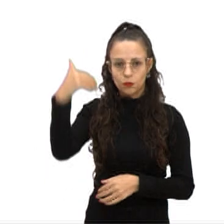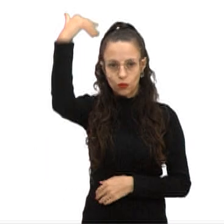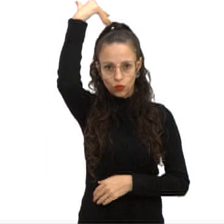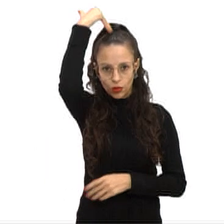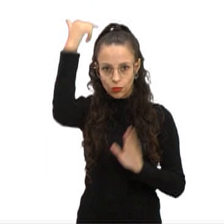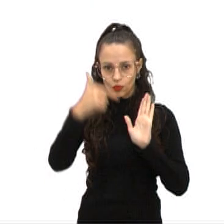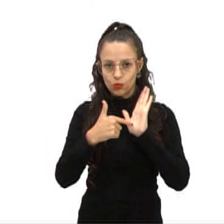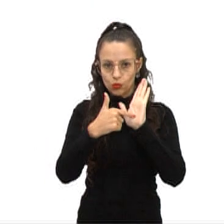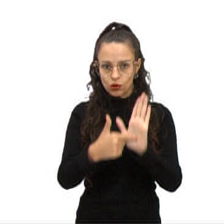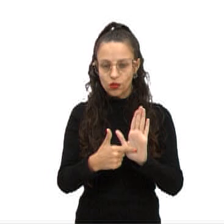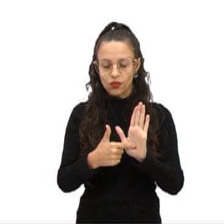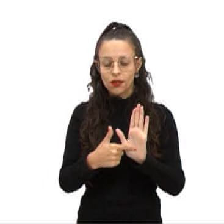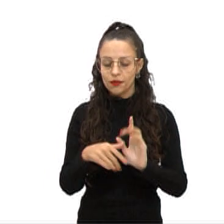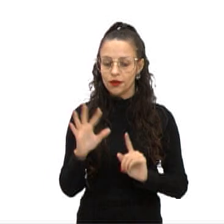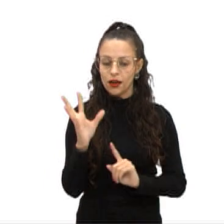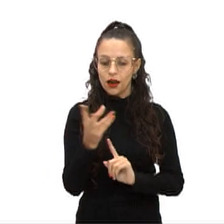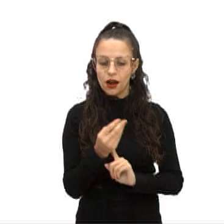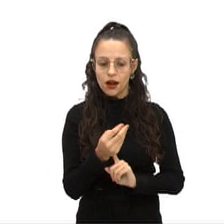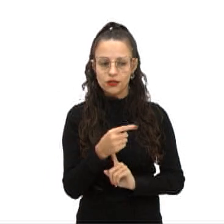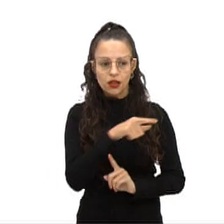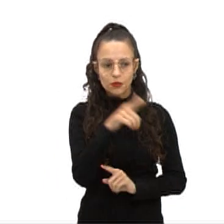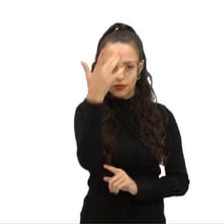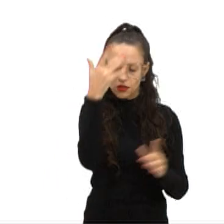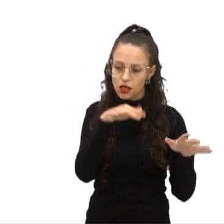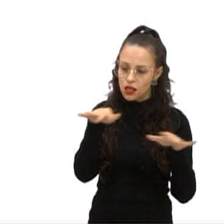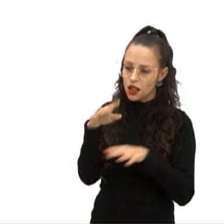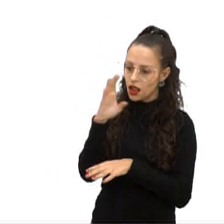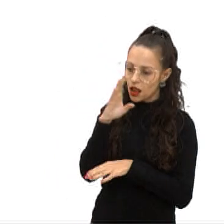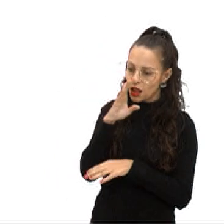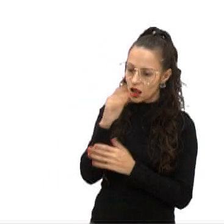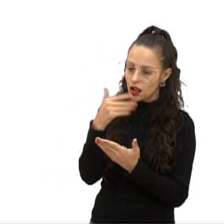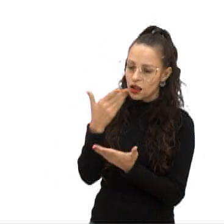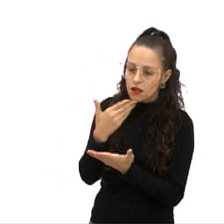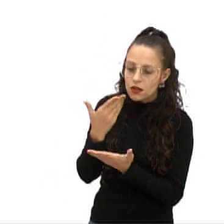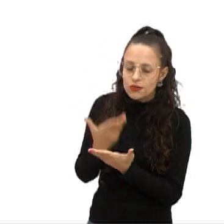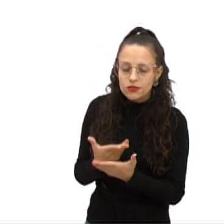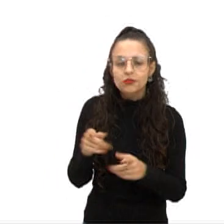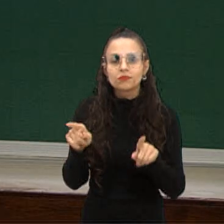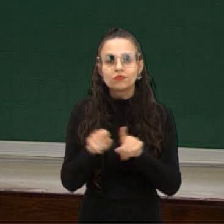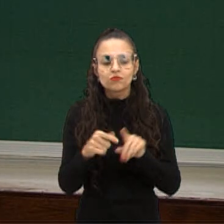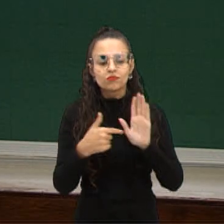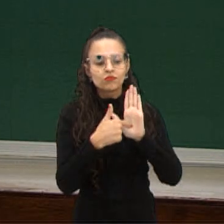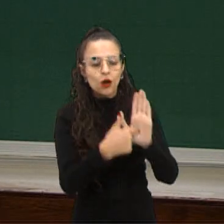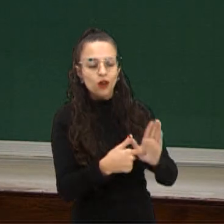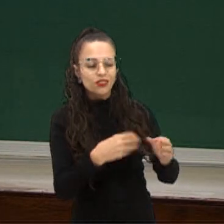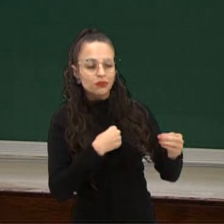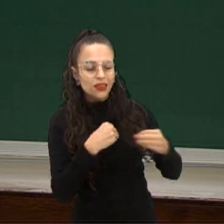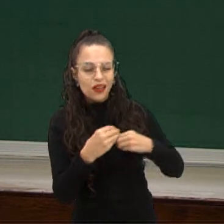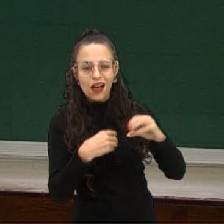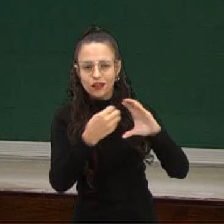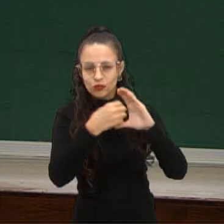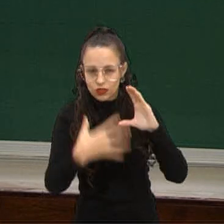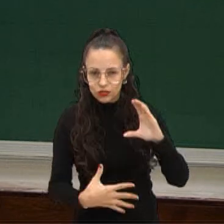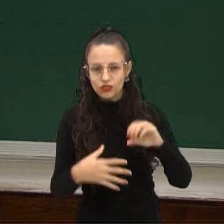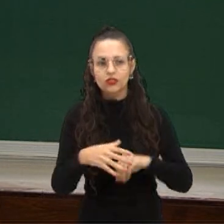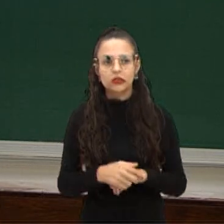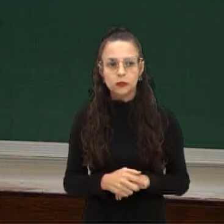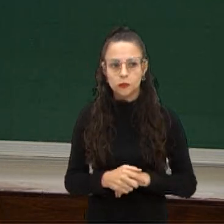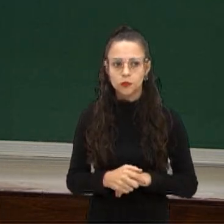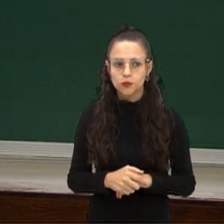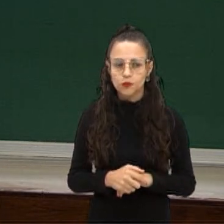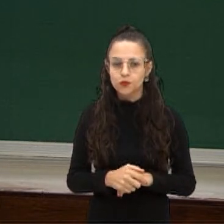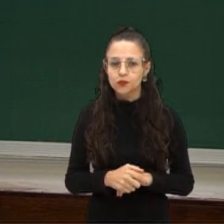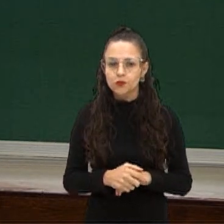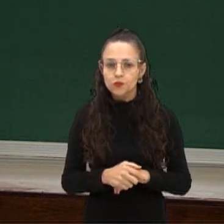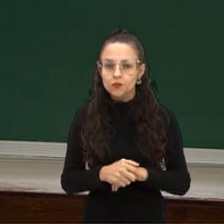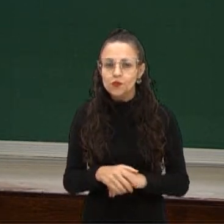uma arte que impressionava os seus observadores ao trazer a característica de fragilidade moral e pecado. Capitéis